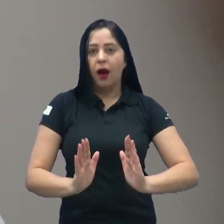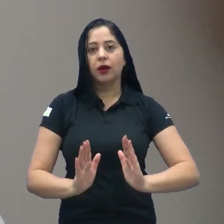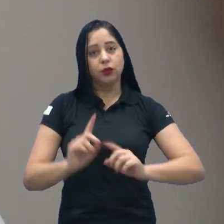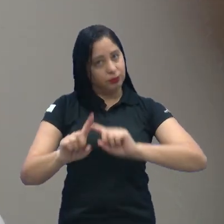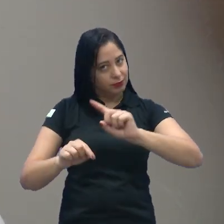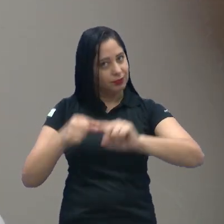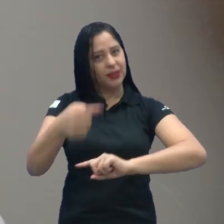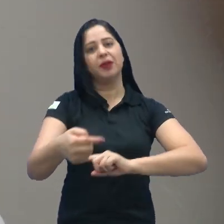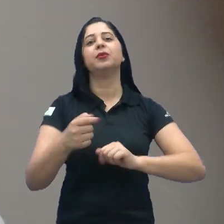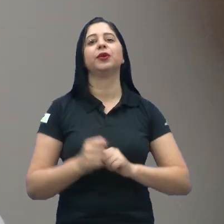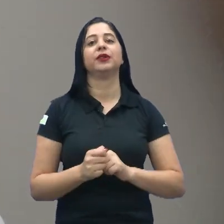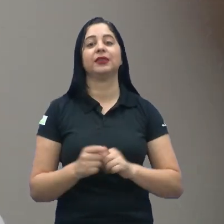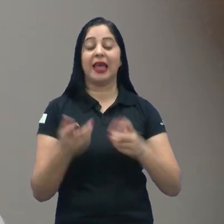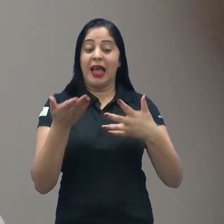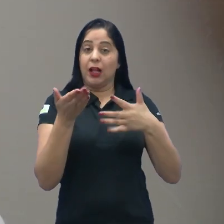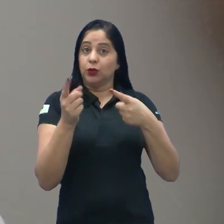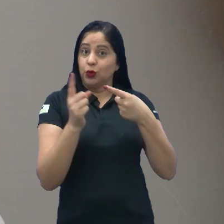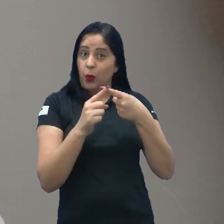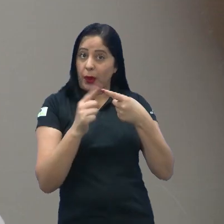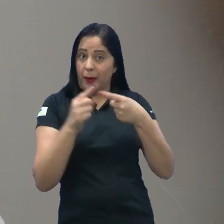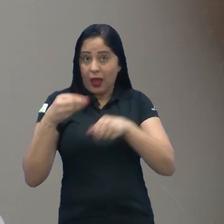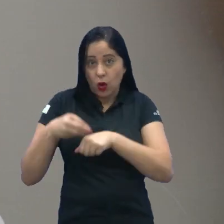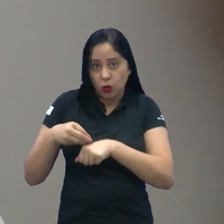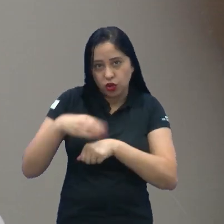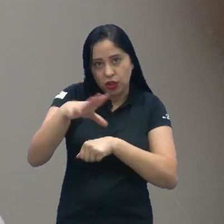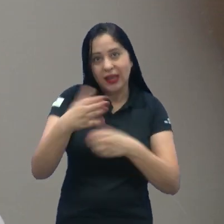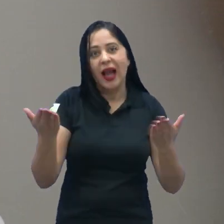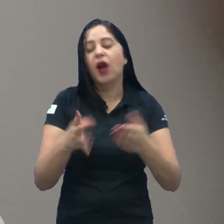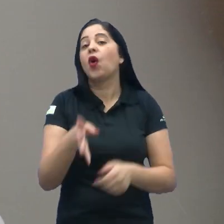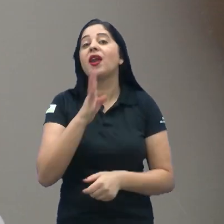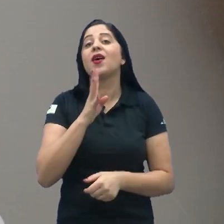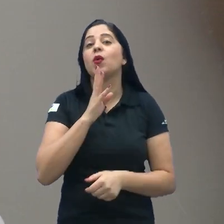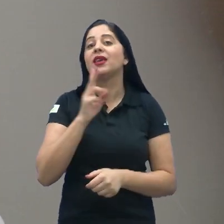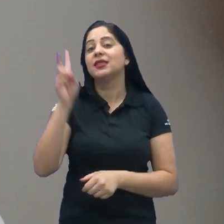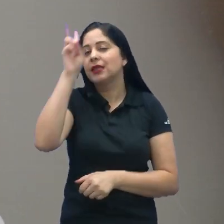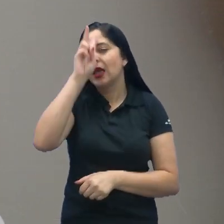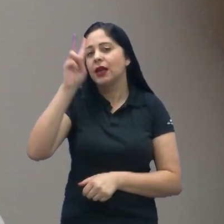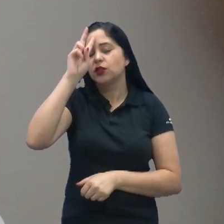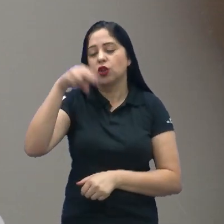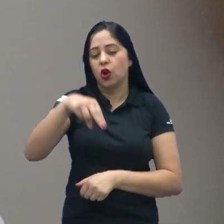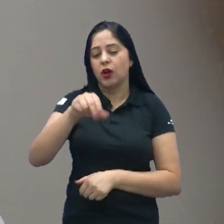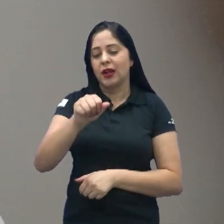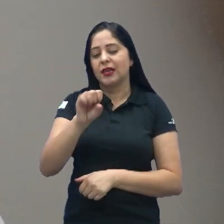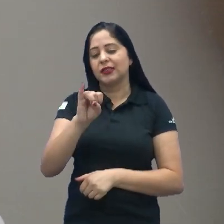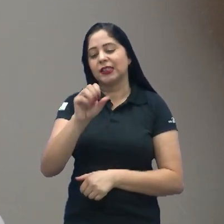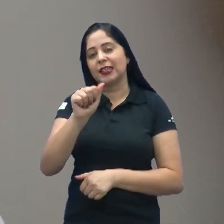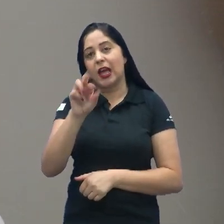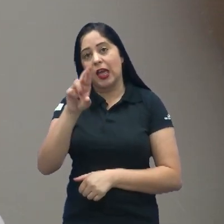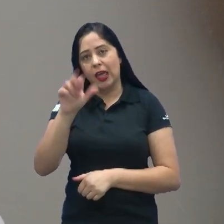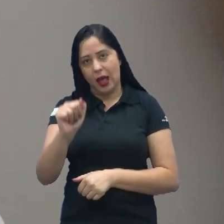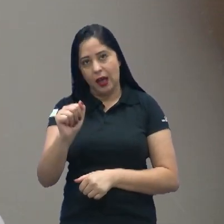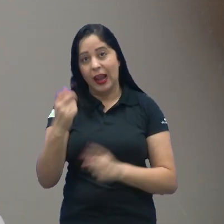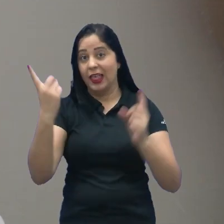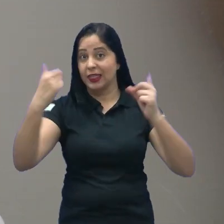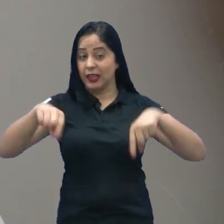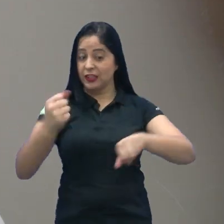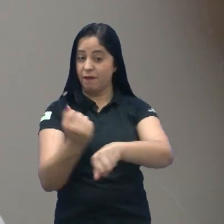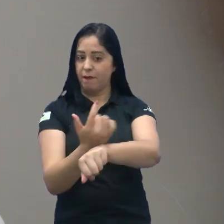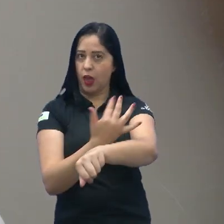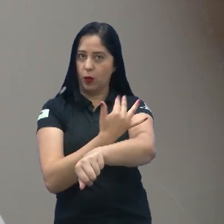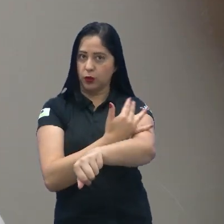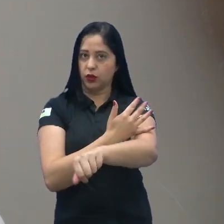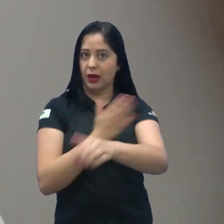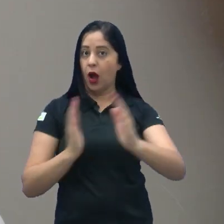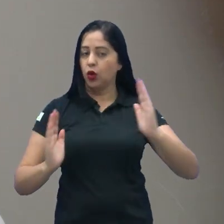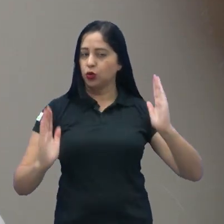dicas valiosas e agora eu te convido para conhecer a história da Nayara, que viveu desafios emocionais na gestação e hoje